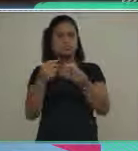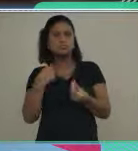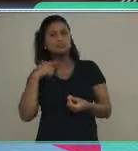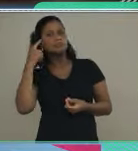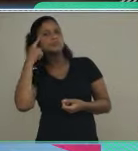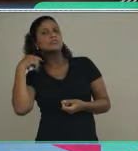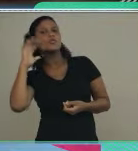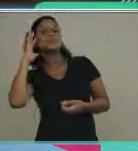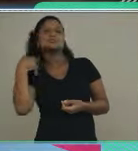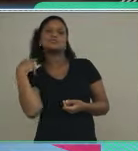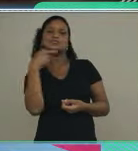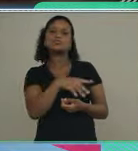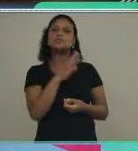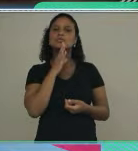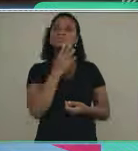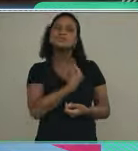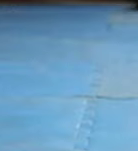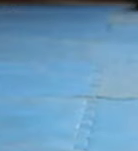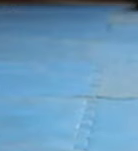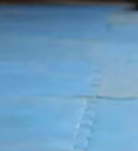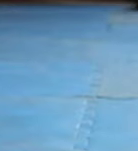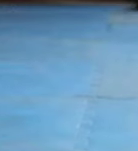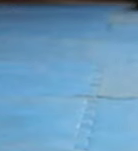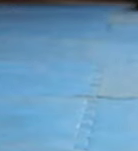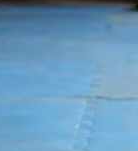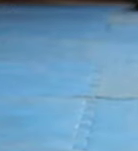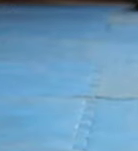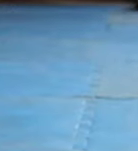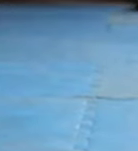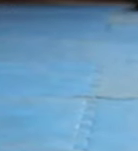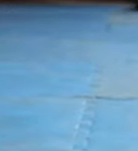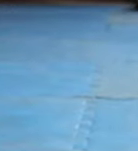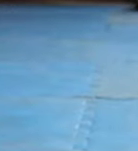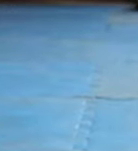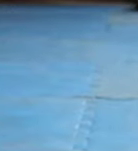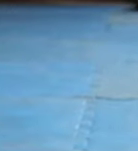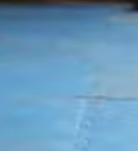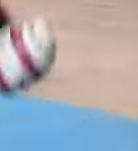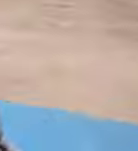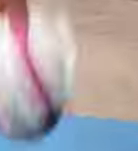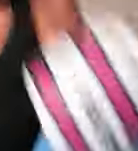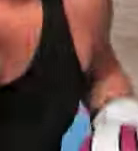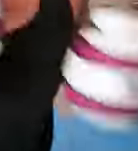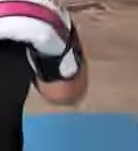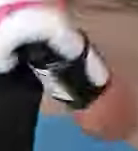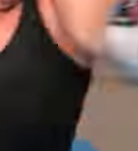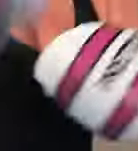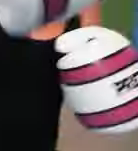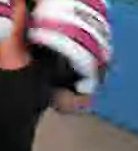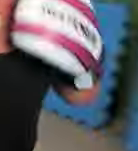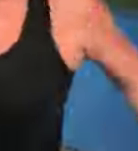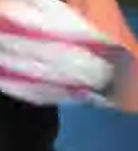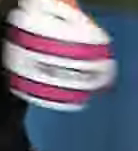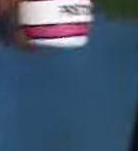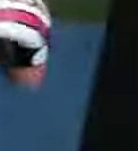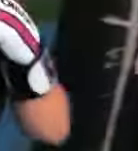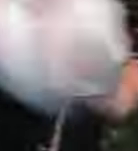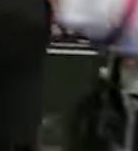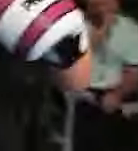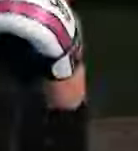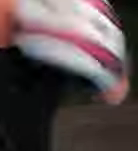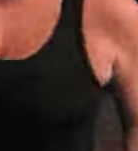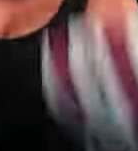e tal falando aqui do projeto e tudo mais e eu resolvi vir aqui conhecer no tatame Rose Saltita em